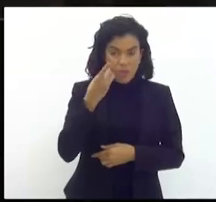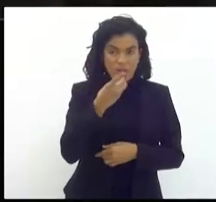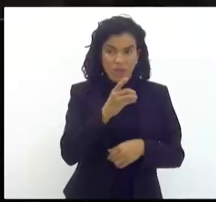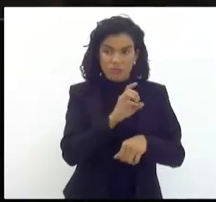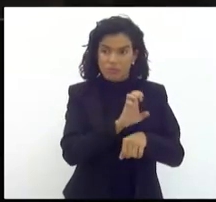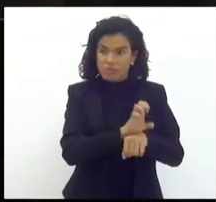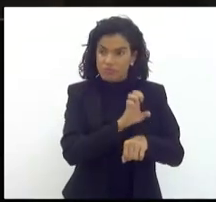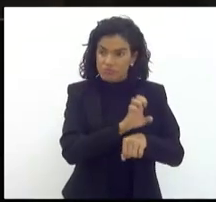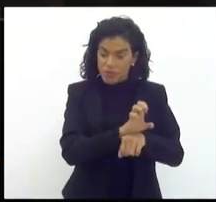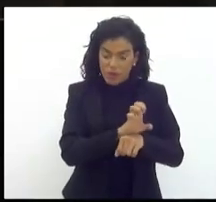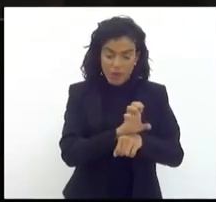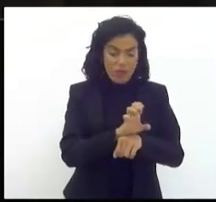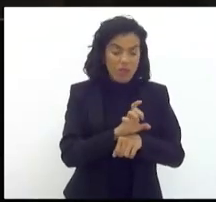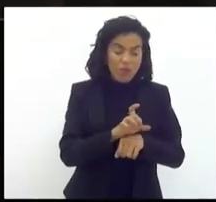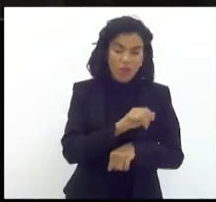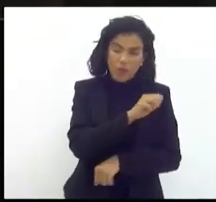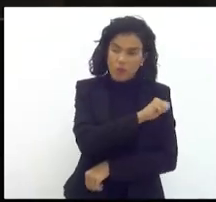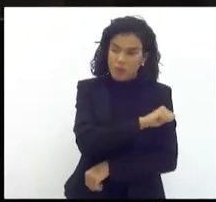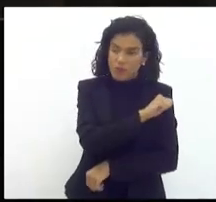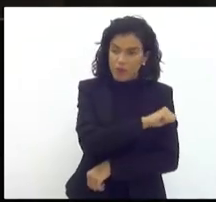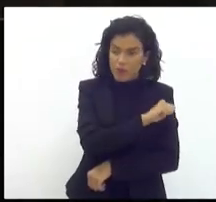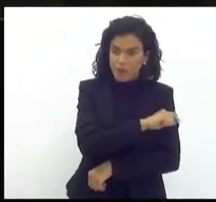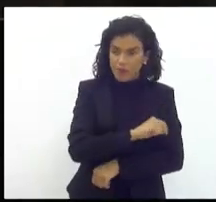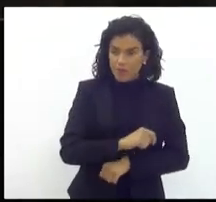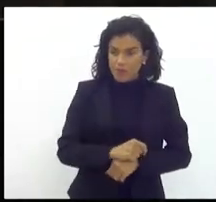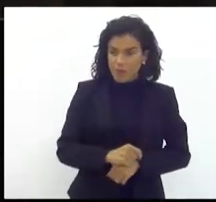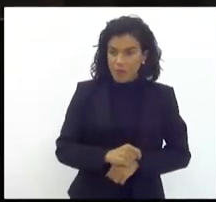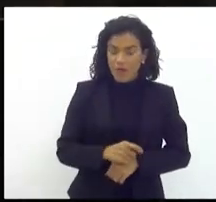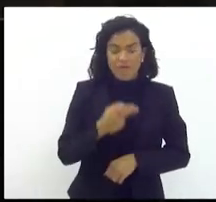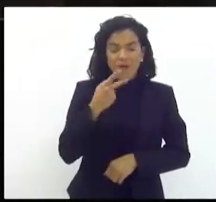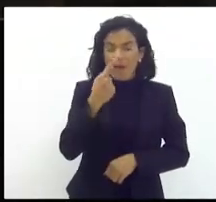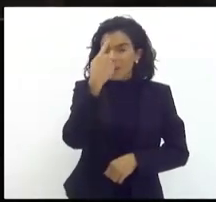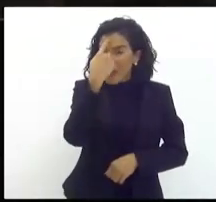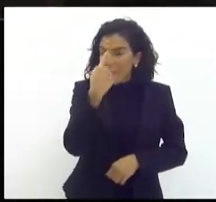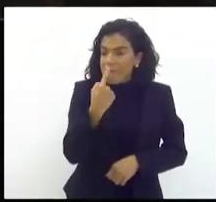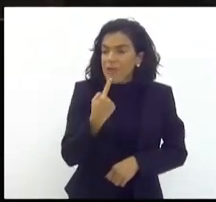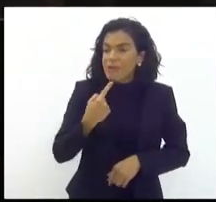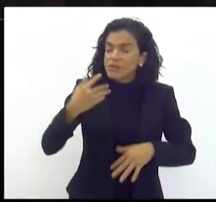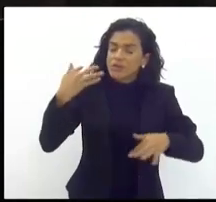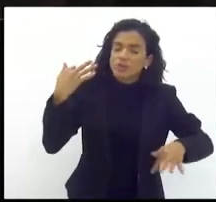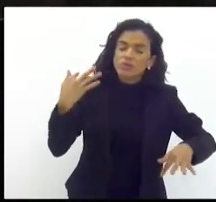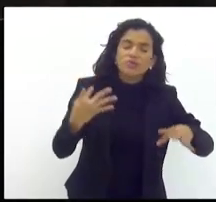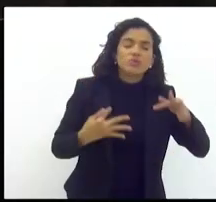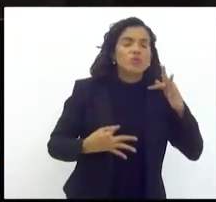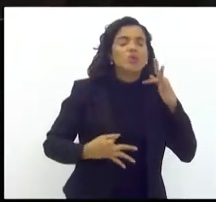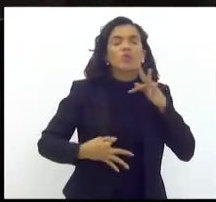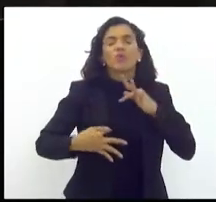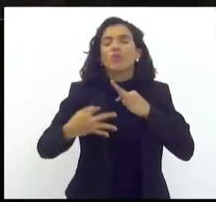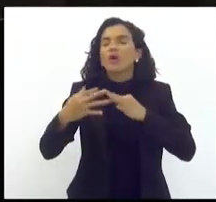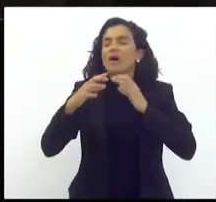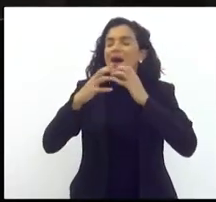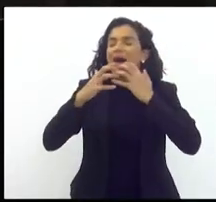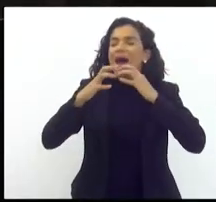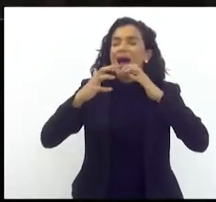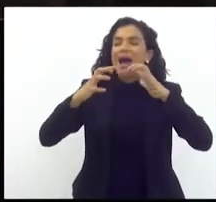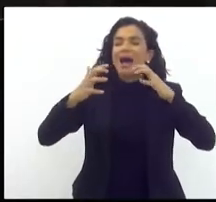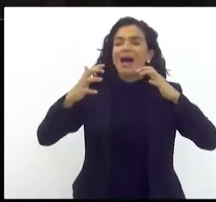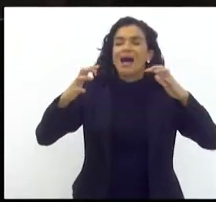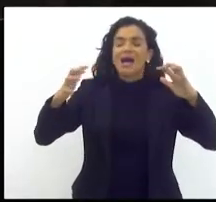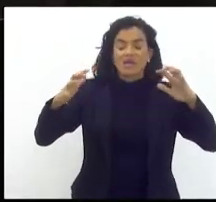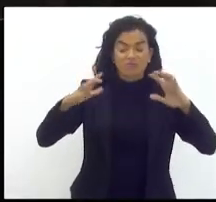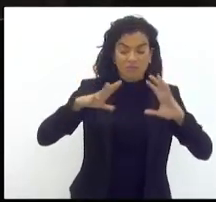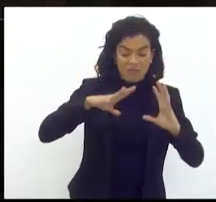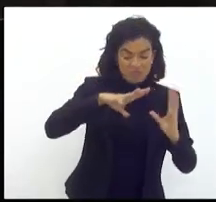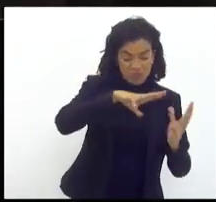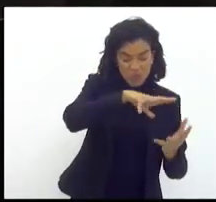no estado do Rio de Janeiro venho falar aqui das imagens de dor que rodaram o mundo